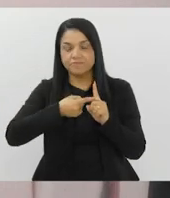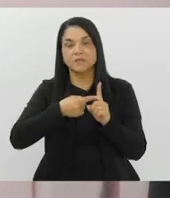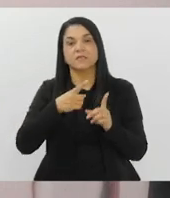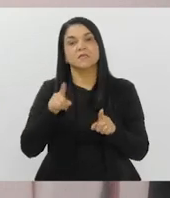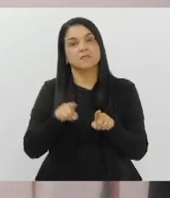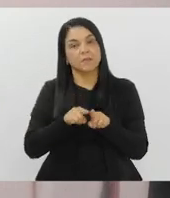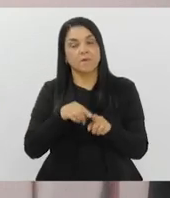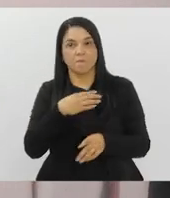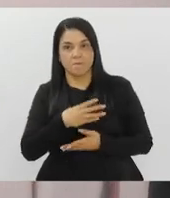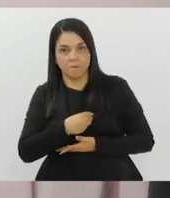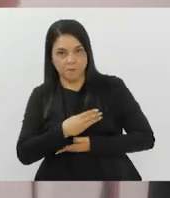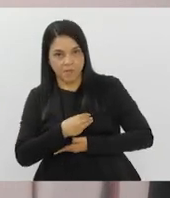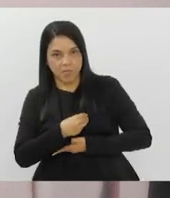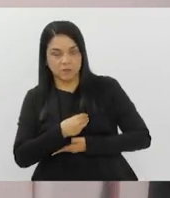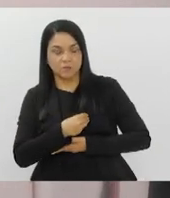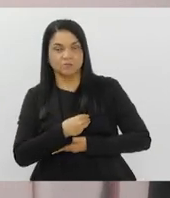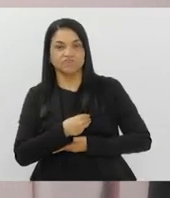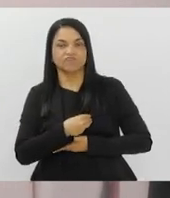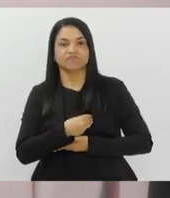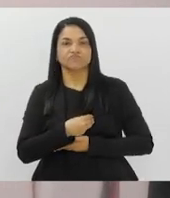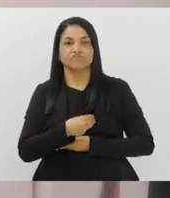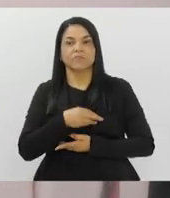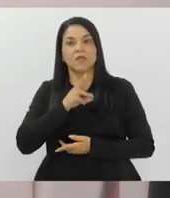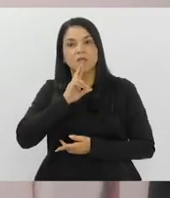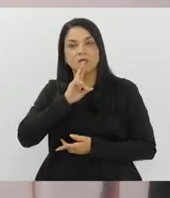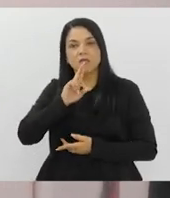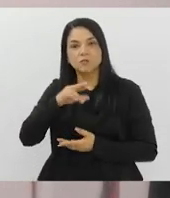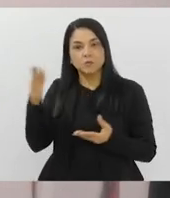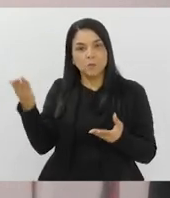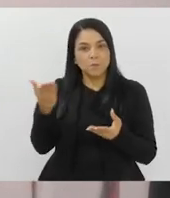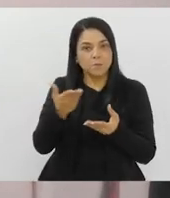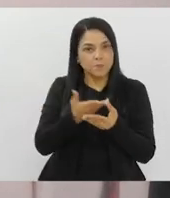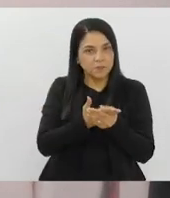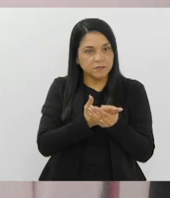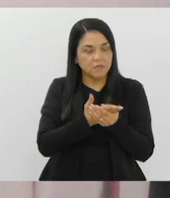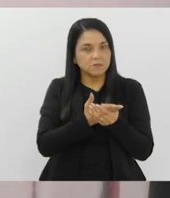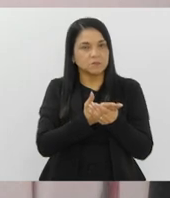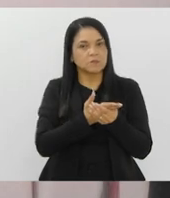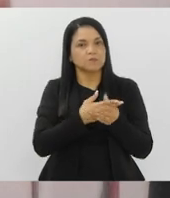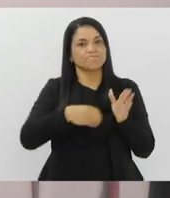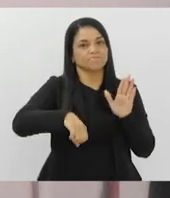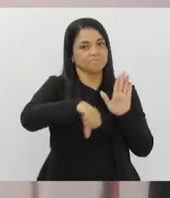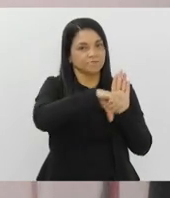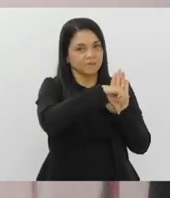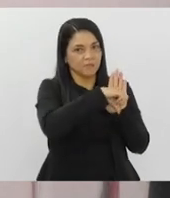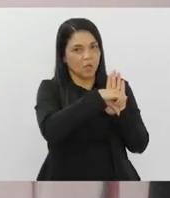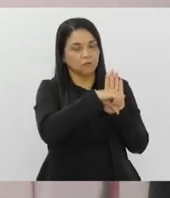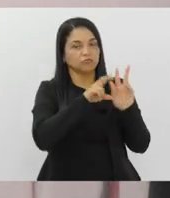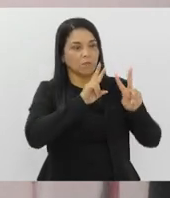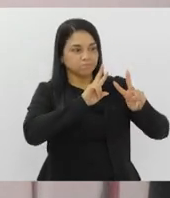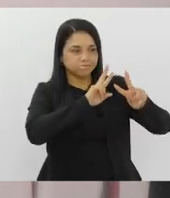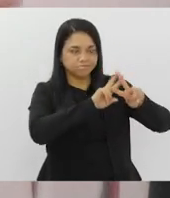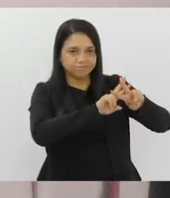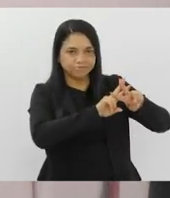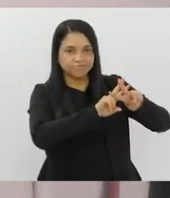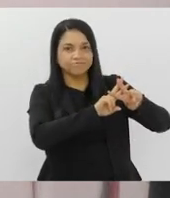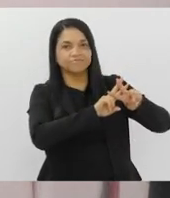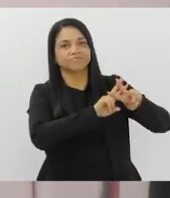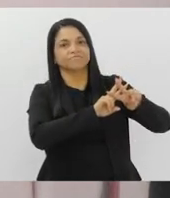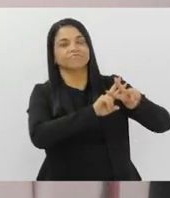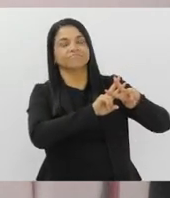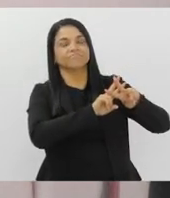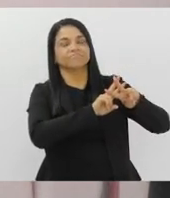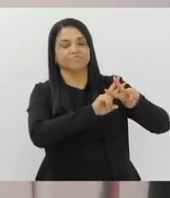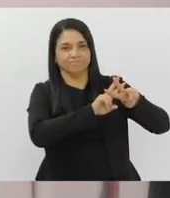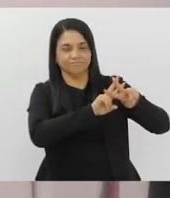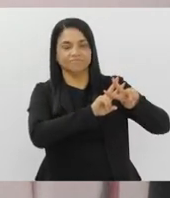se encontram, né, que estão respondendo algum processo criminal ou que já foram condenadas e se encontram privadas de